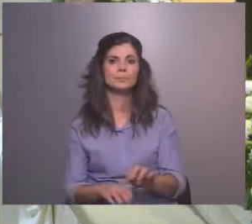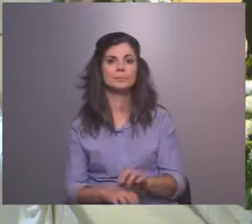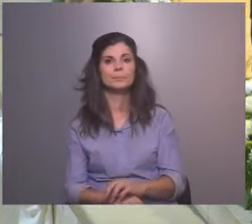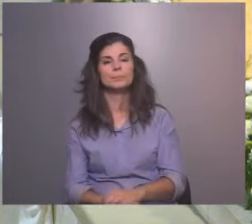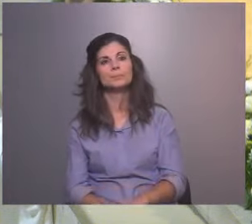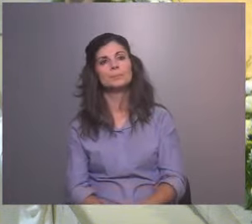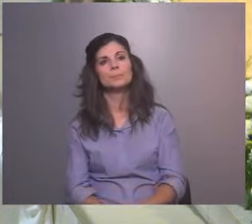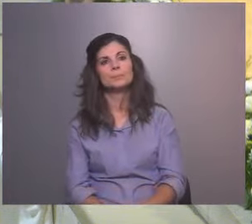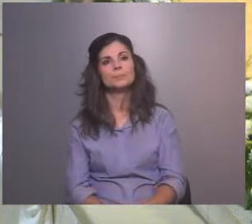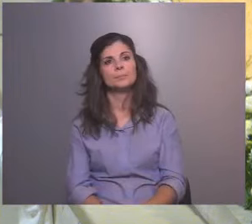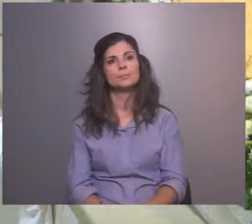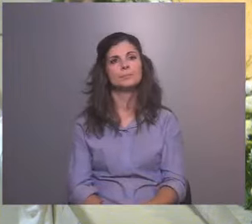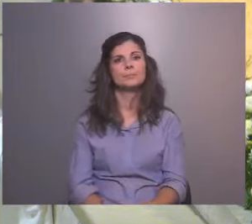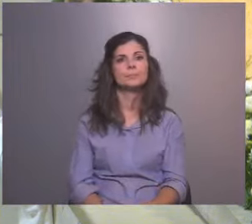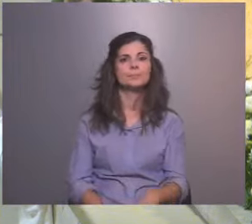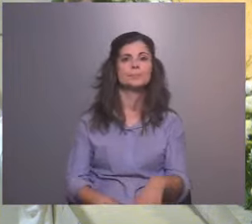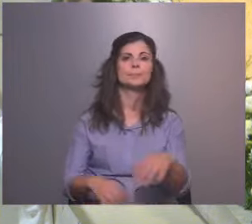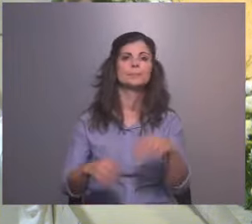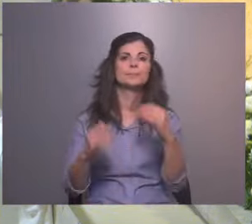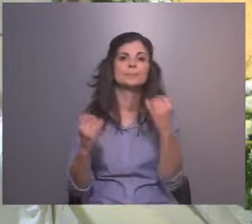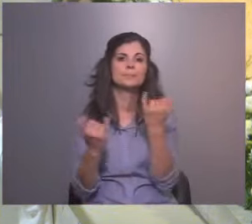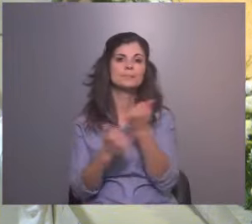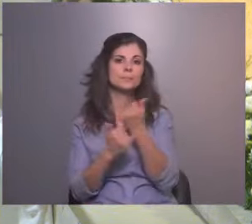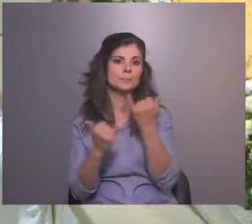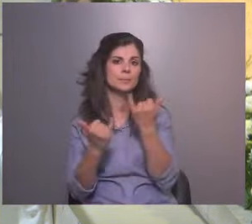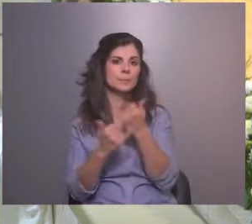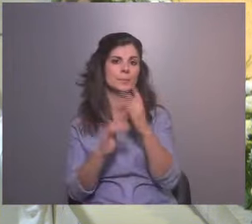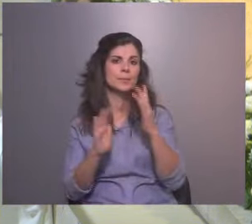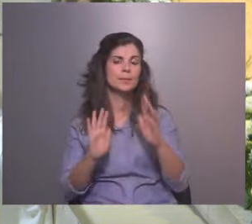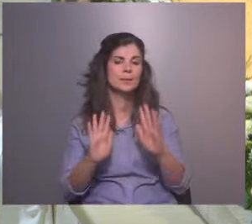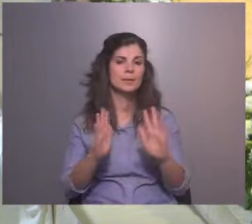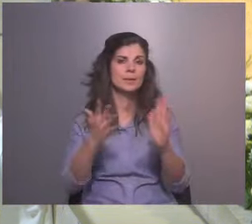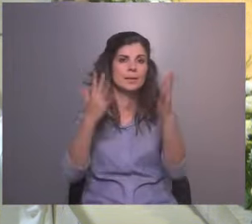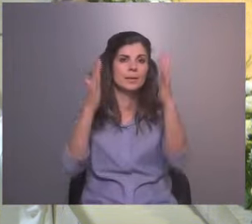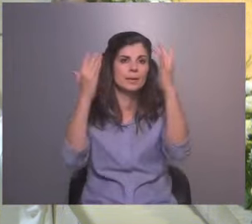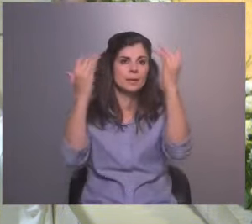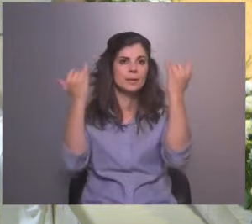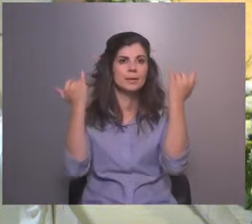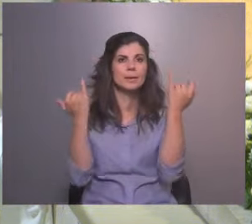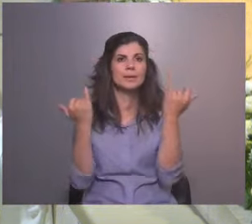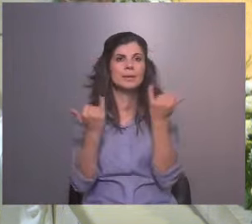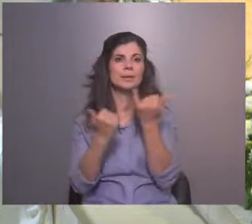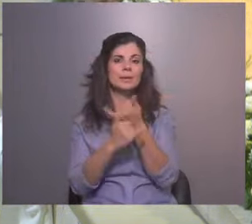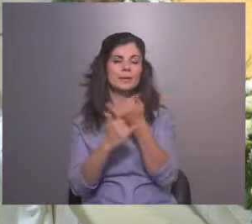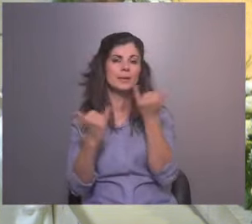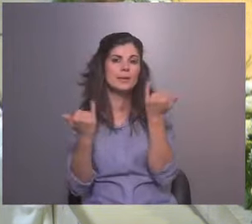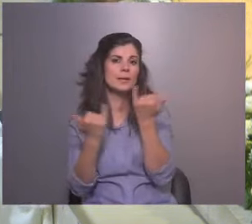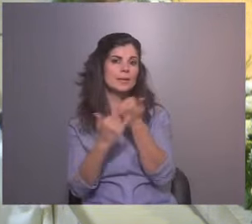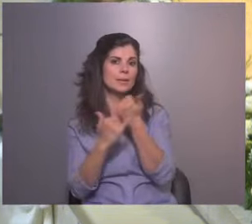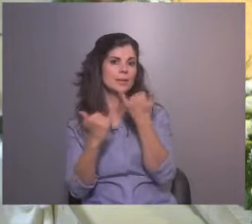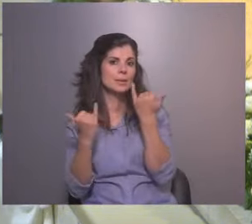mais o canto com que aclamaremos o Santo Evangelho.